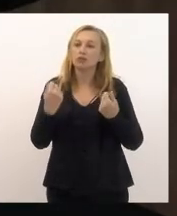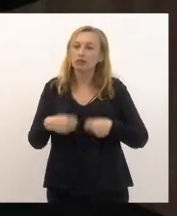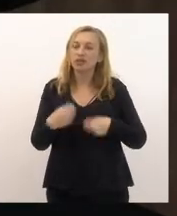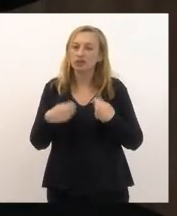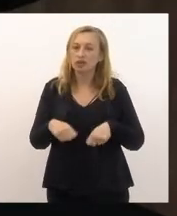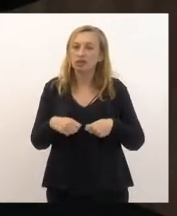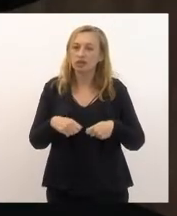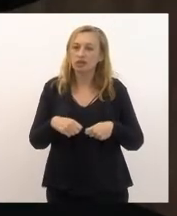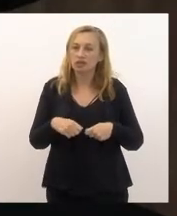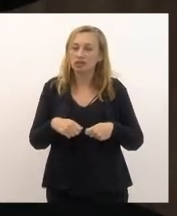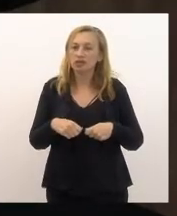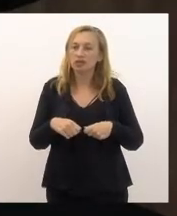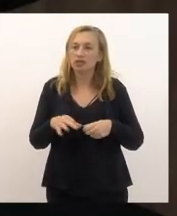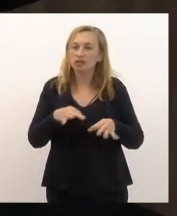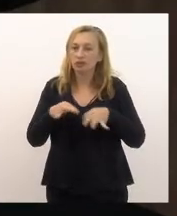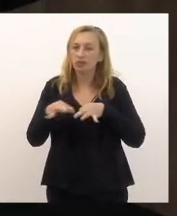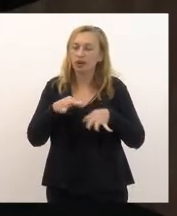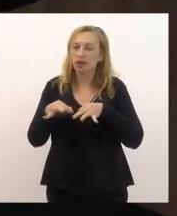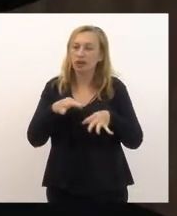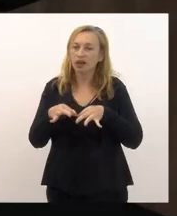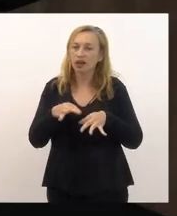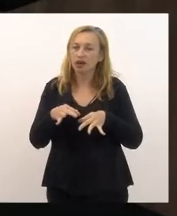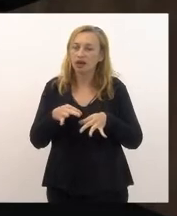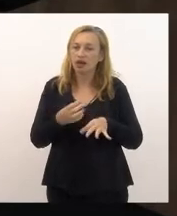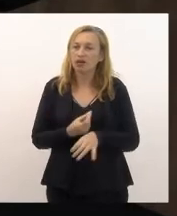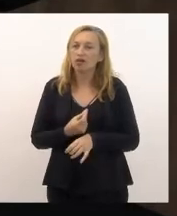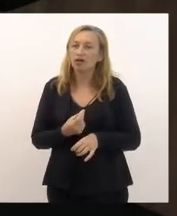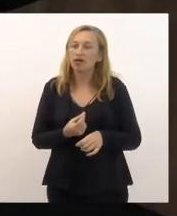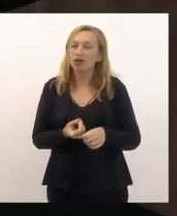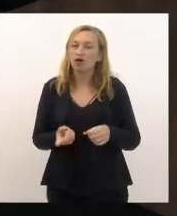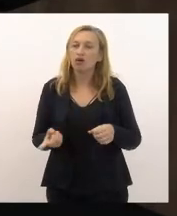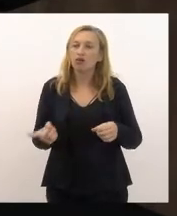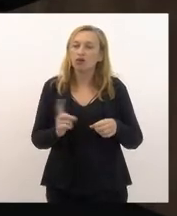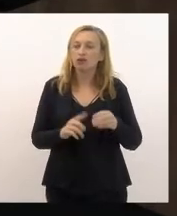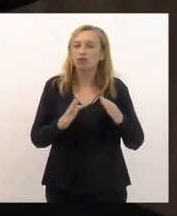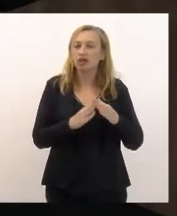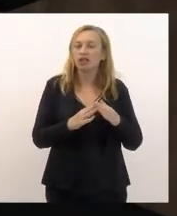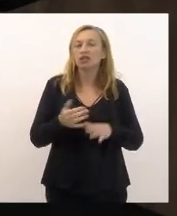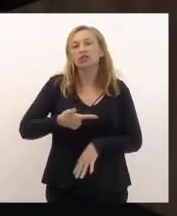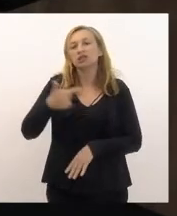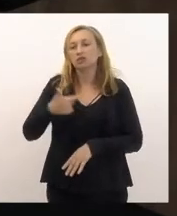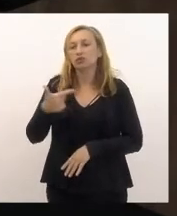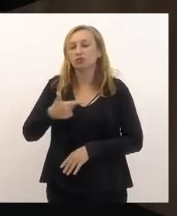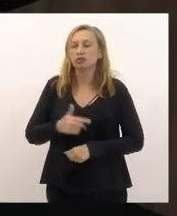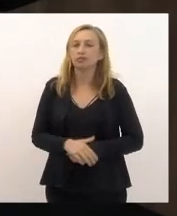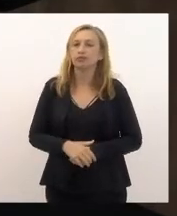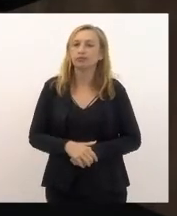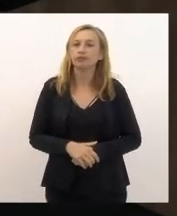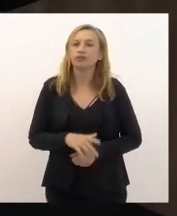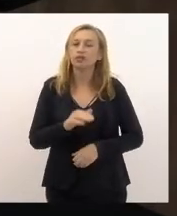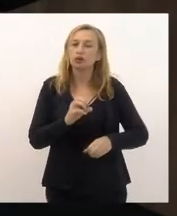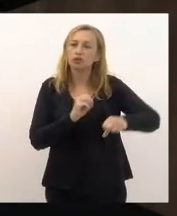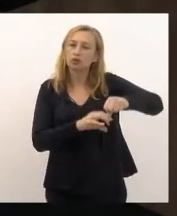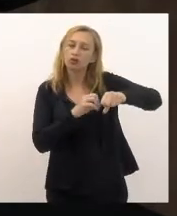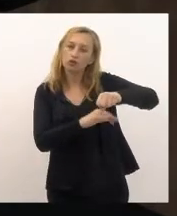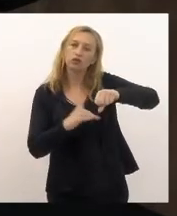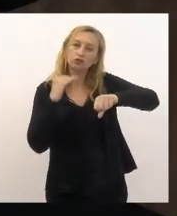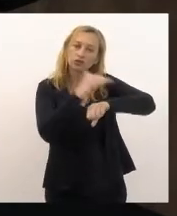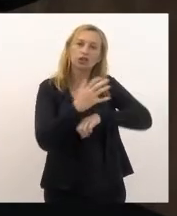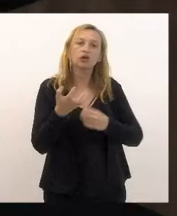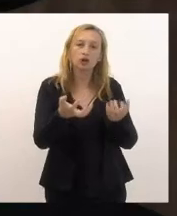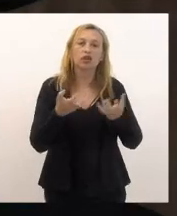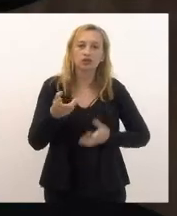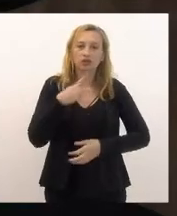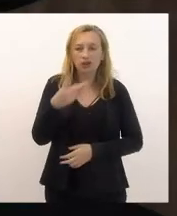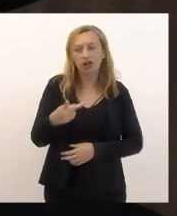de ressocialização baseado no aspecto socioeducativo. Segunda declaração de voto é sobre o Fundo Soberano. Eu quero